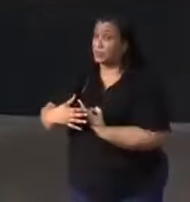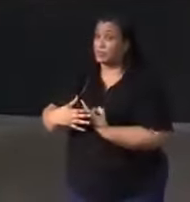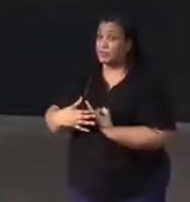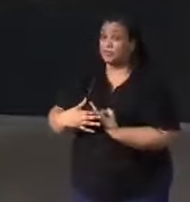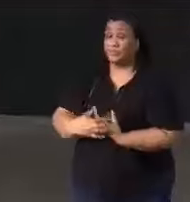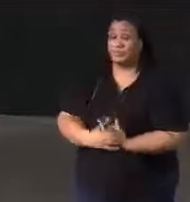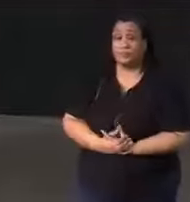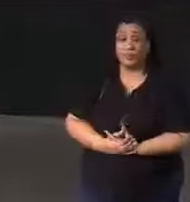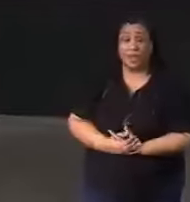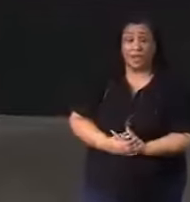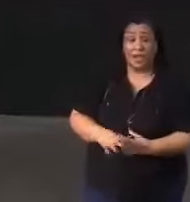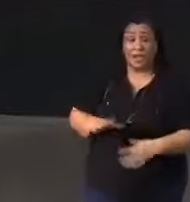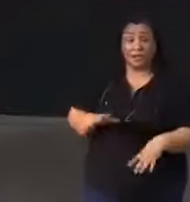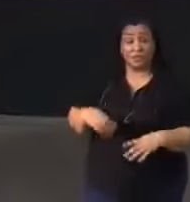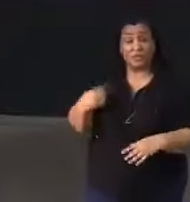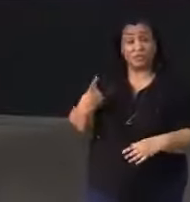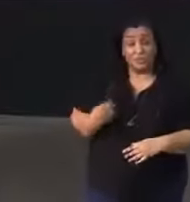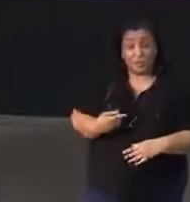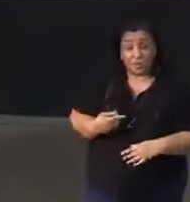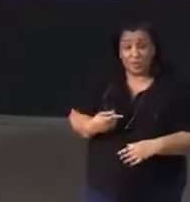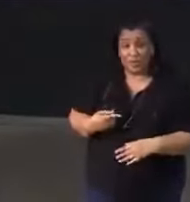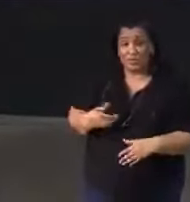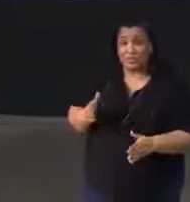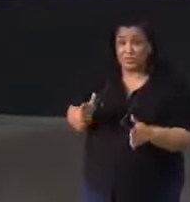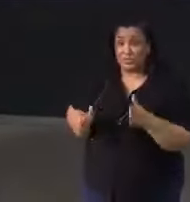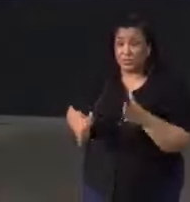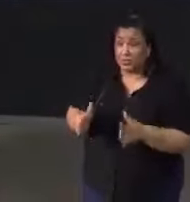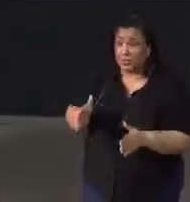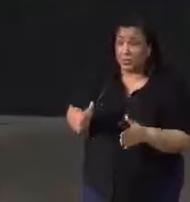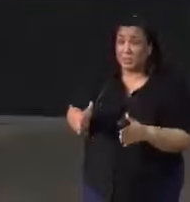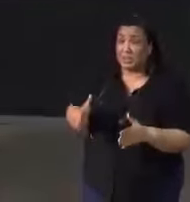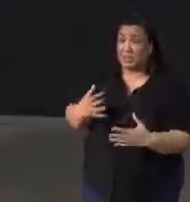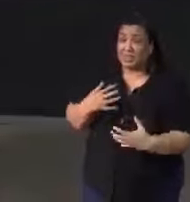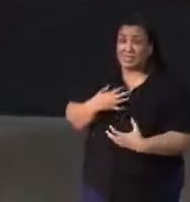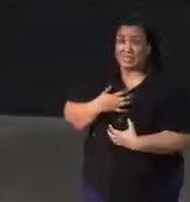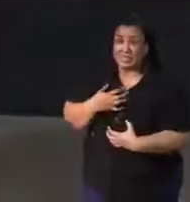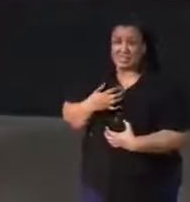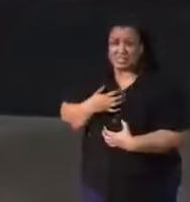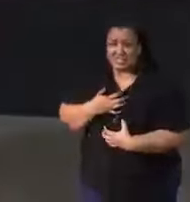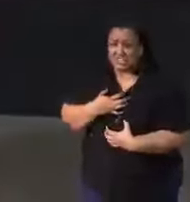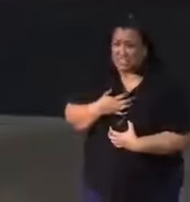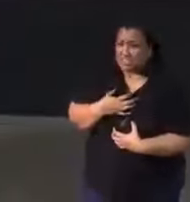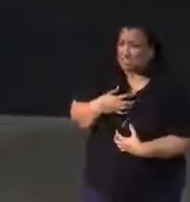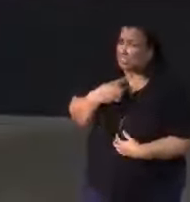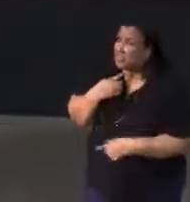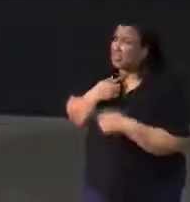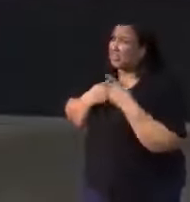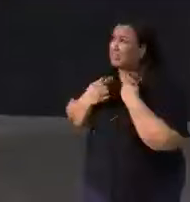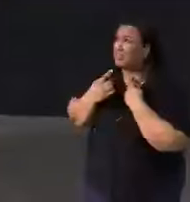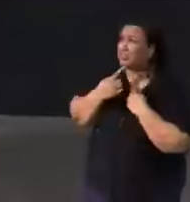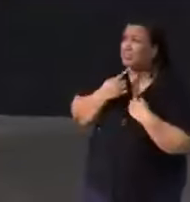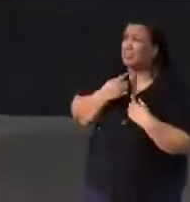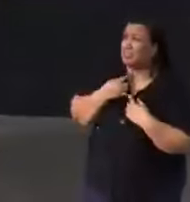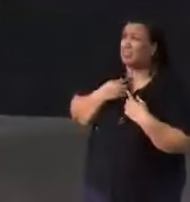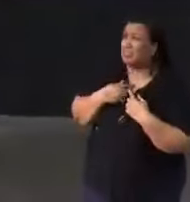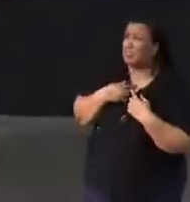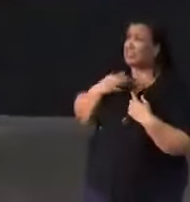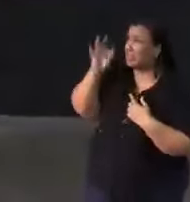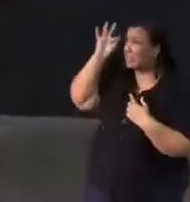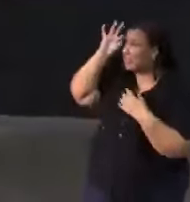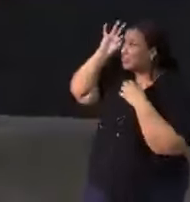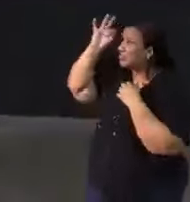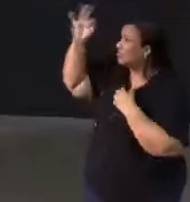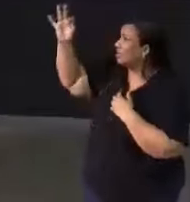Então, em alguns momentos da sua vida, irmão, você não vai sentir vontade de ser fiel.